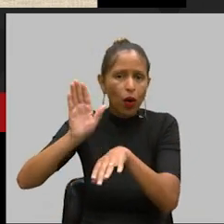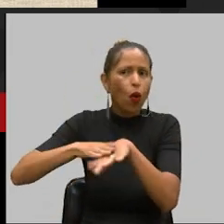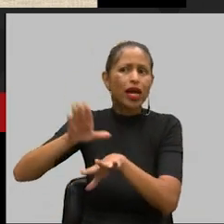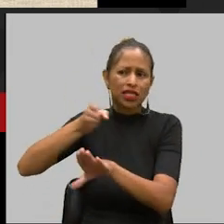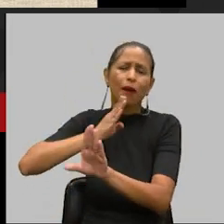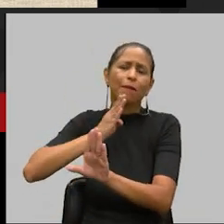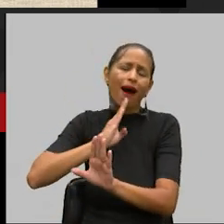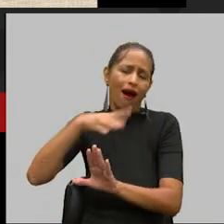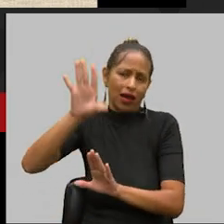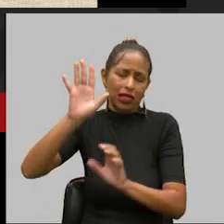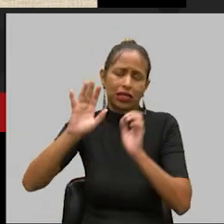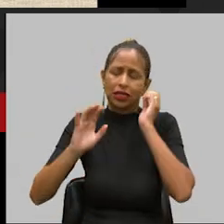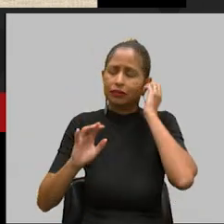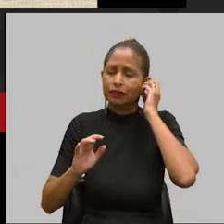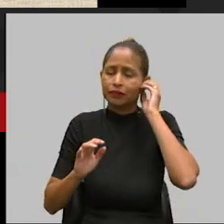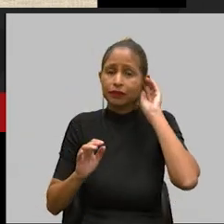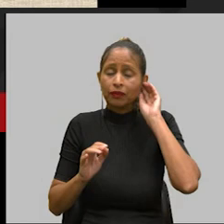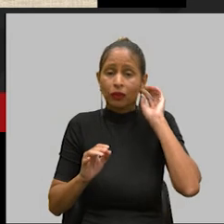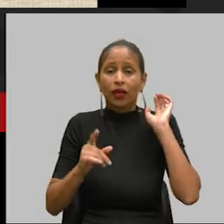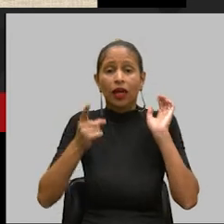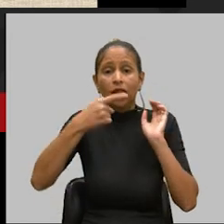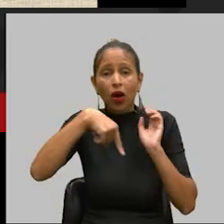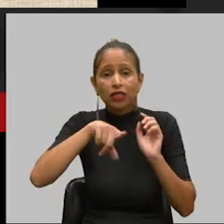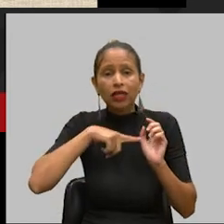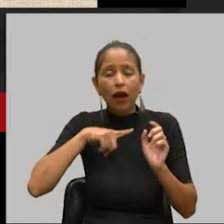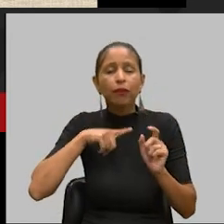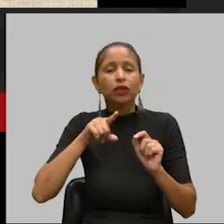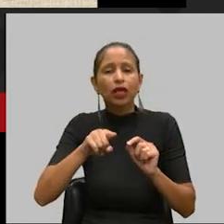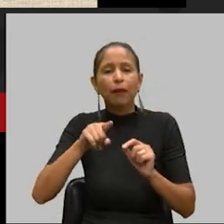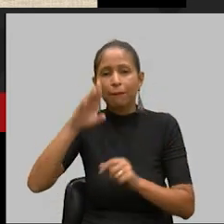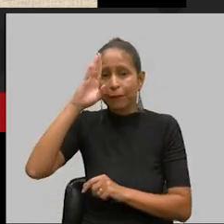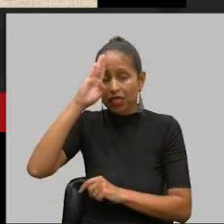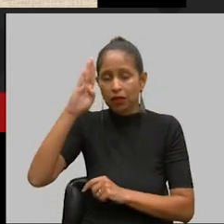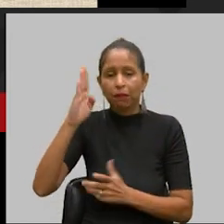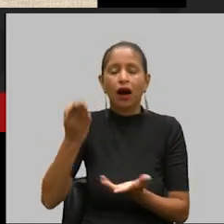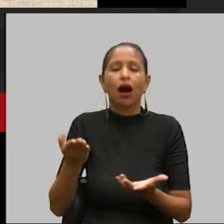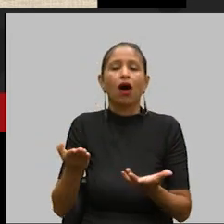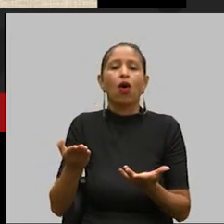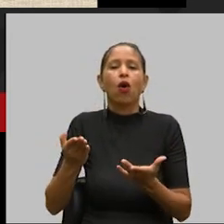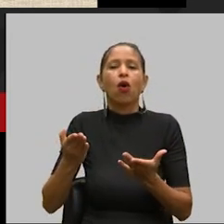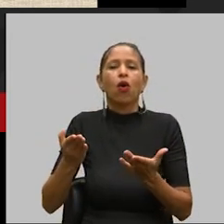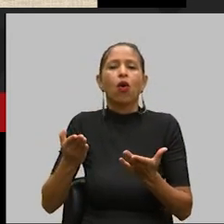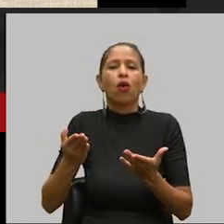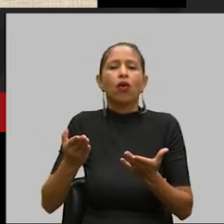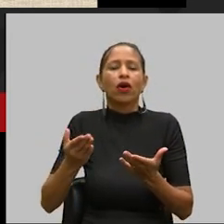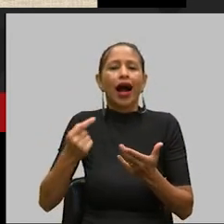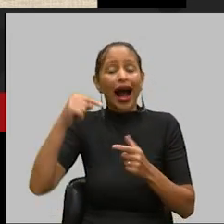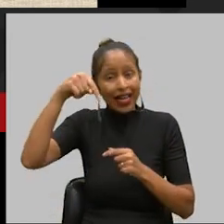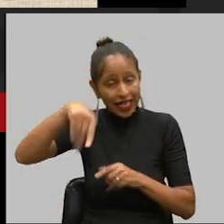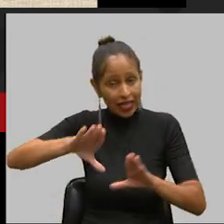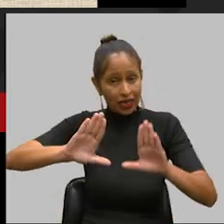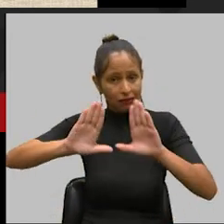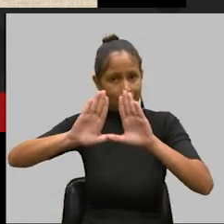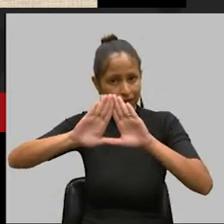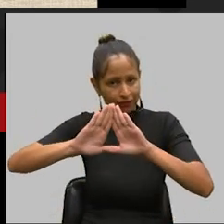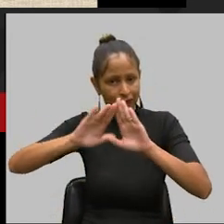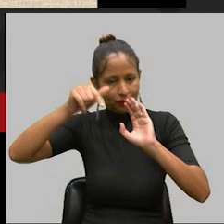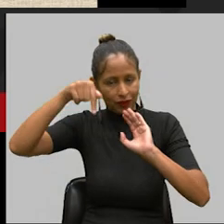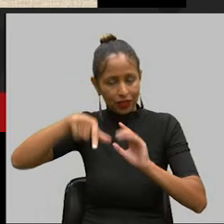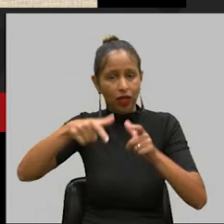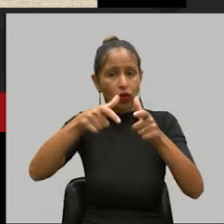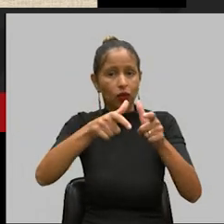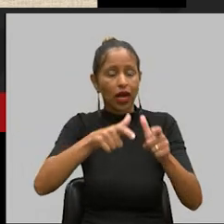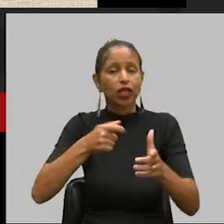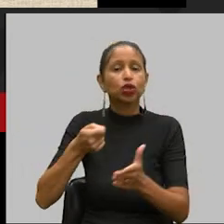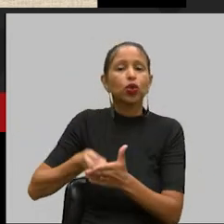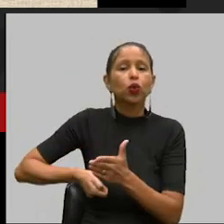que tem isso né Nós temos frentes as frentes parlamentares no Congresso Nacional aqui nessa casa todos são espaços de